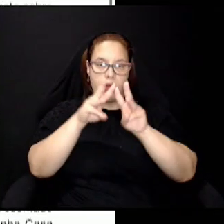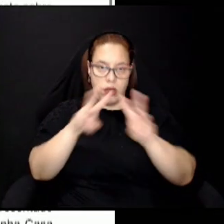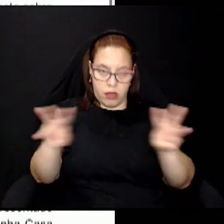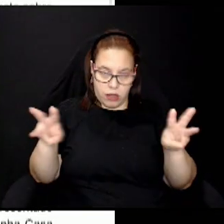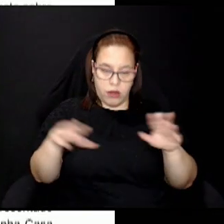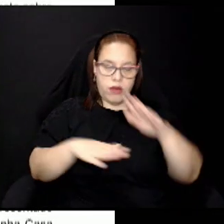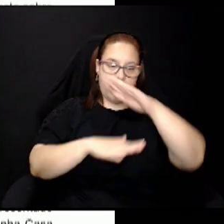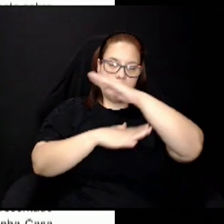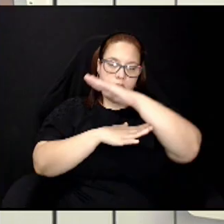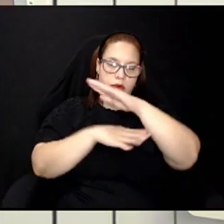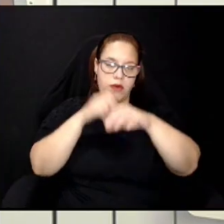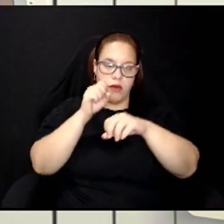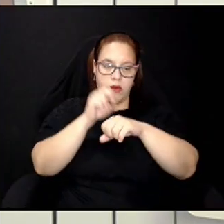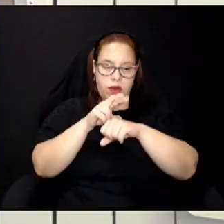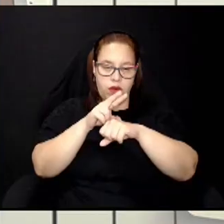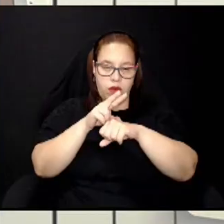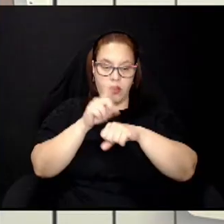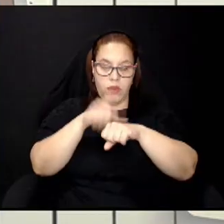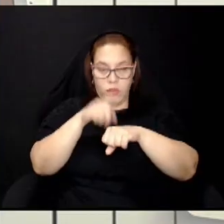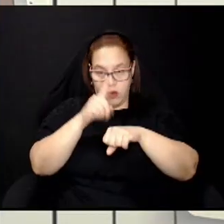lá